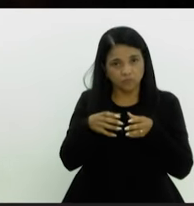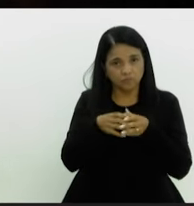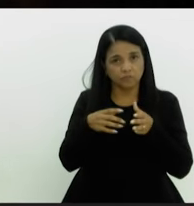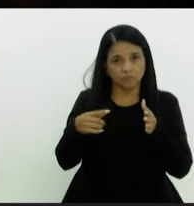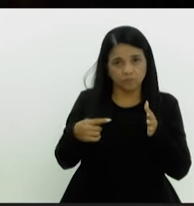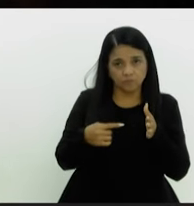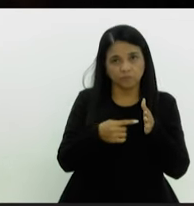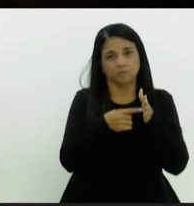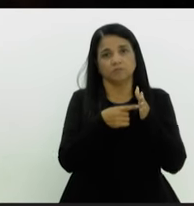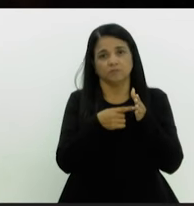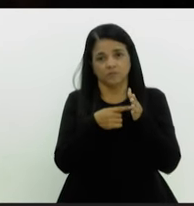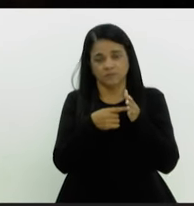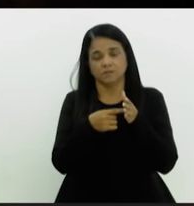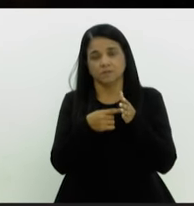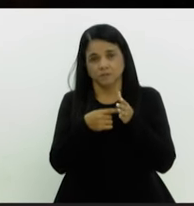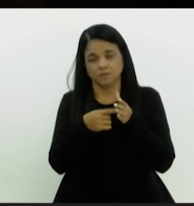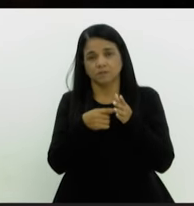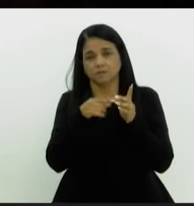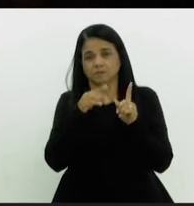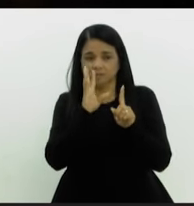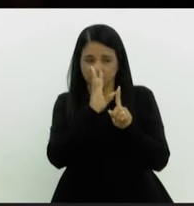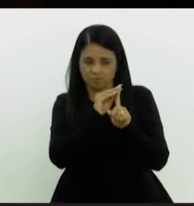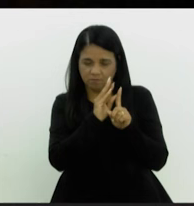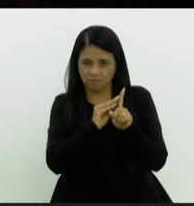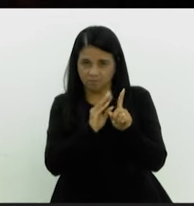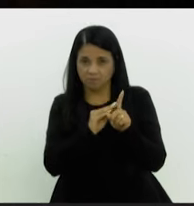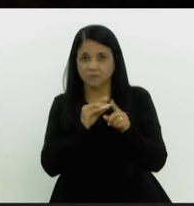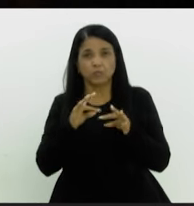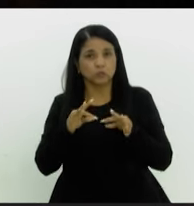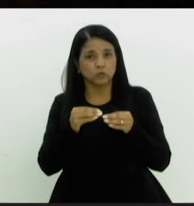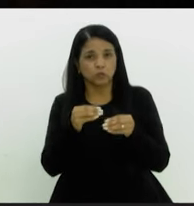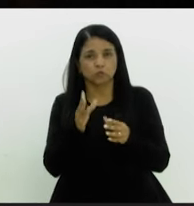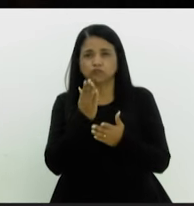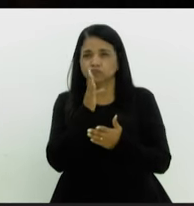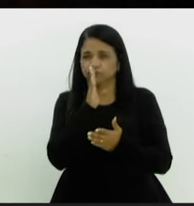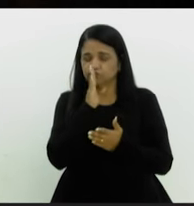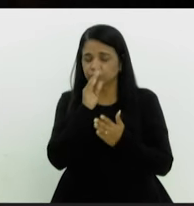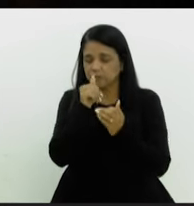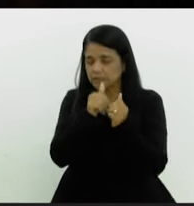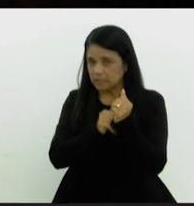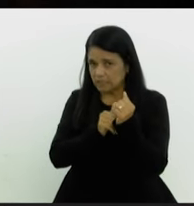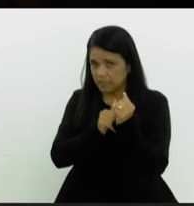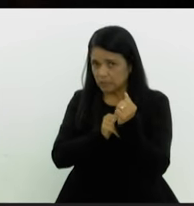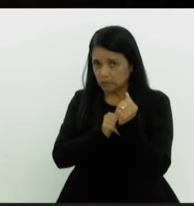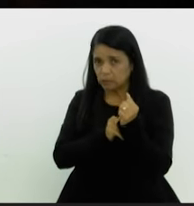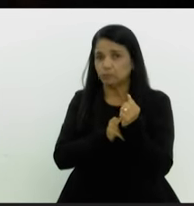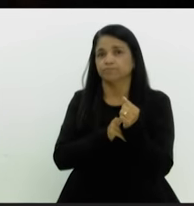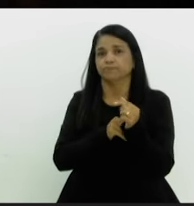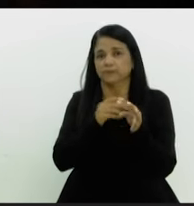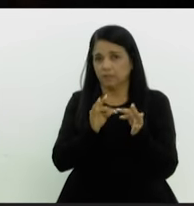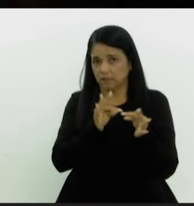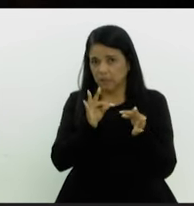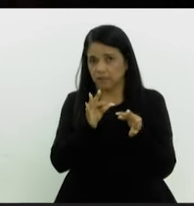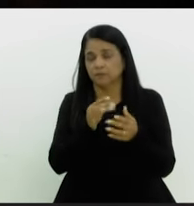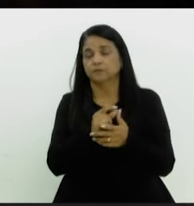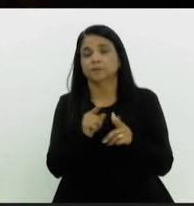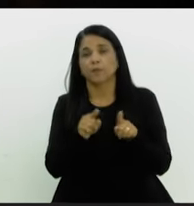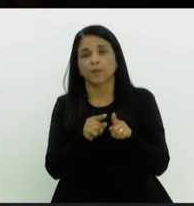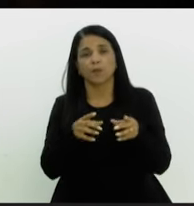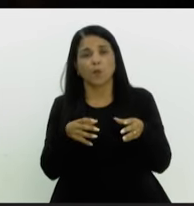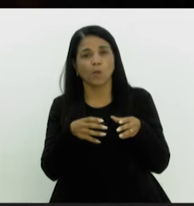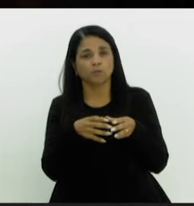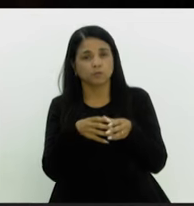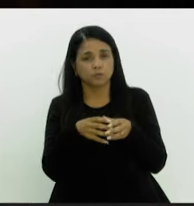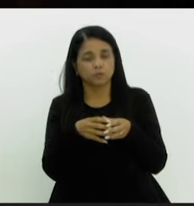todos Tod todos os casos trat com sigilo absoluto e a gente tem uma comissão de